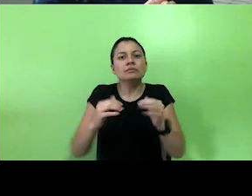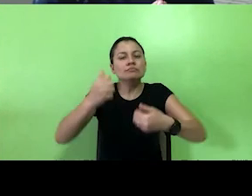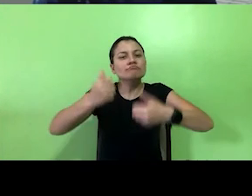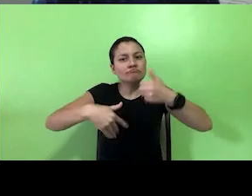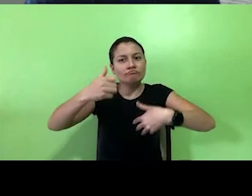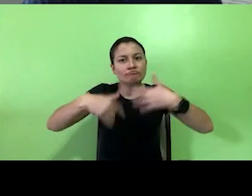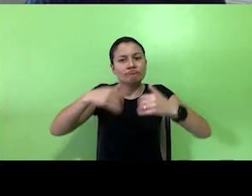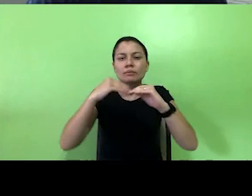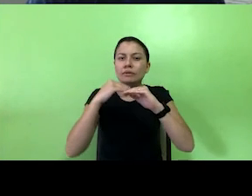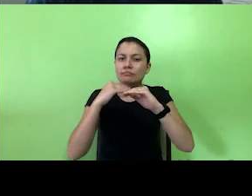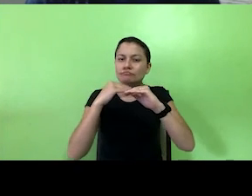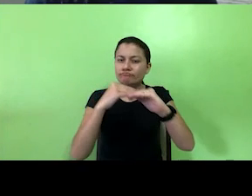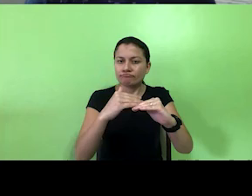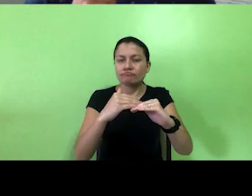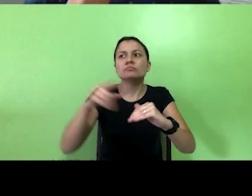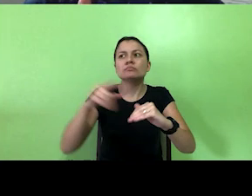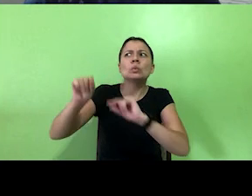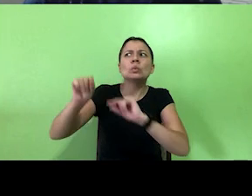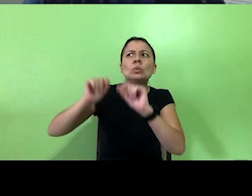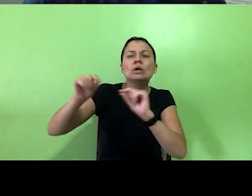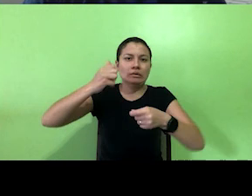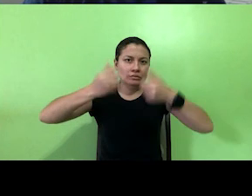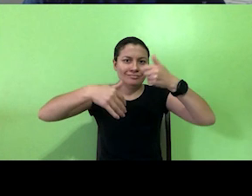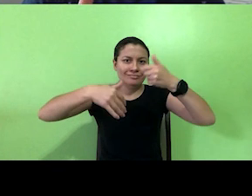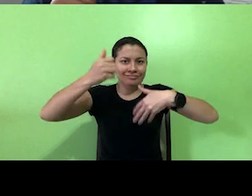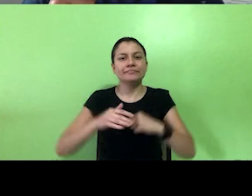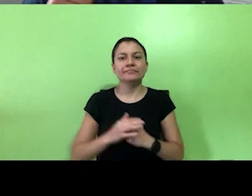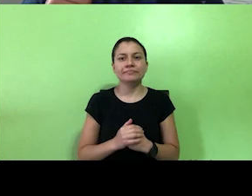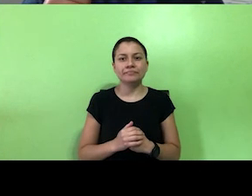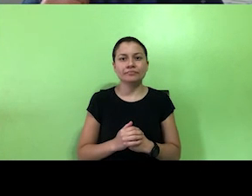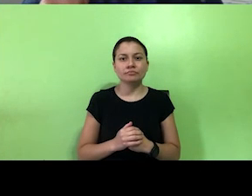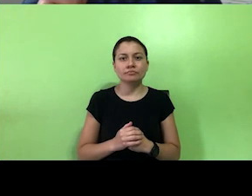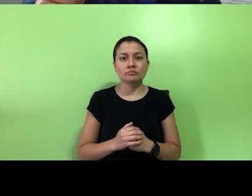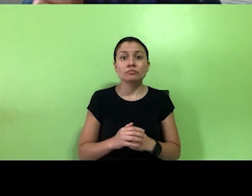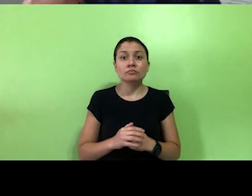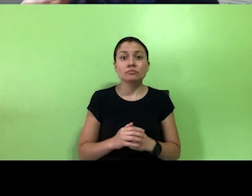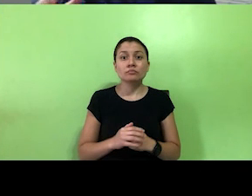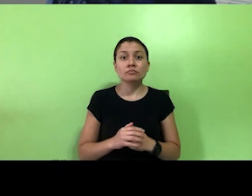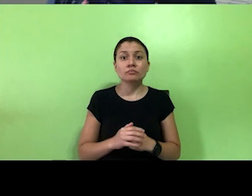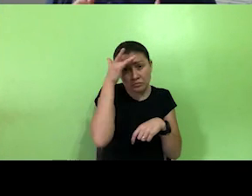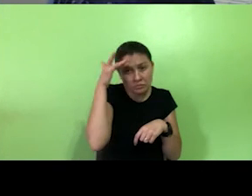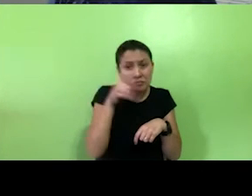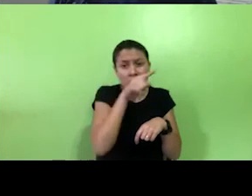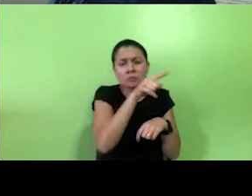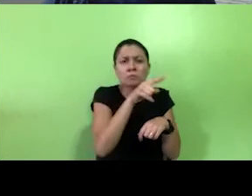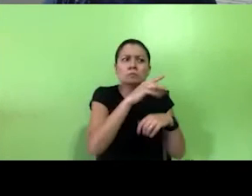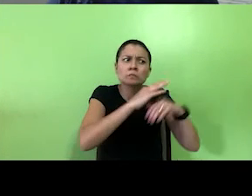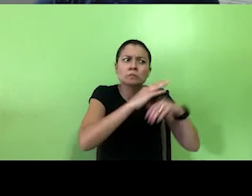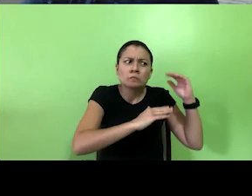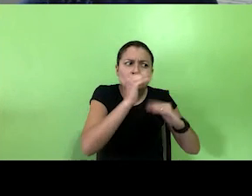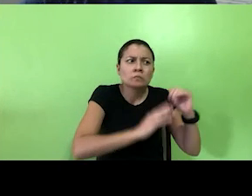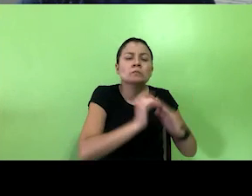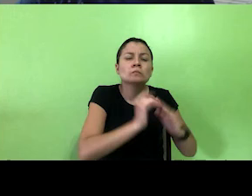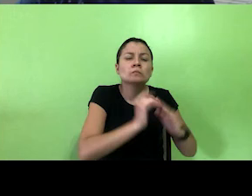ter um alinhamento sobre o que está sendo feito. Envolver especialistas, então, nós não somos especialistas